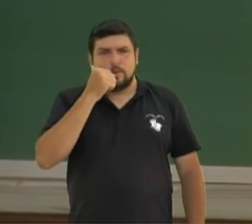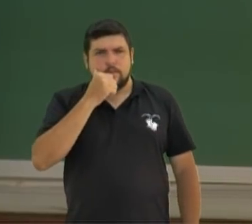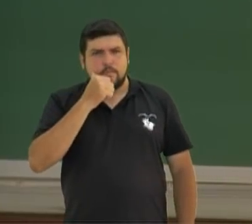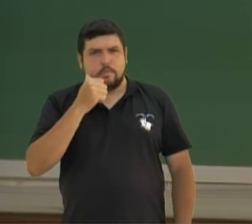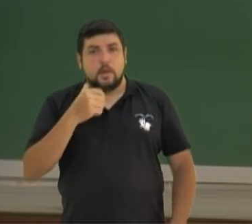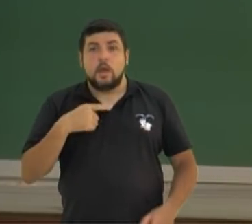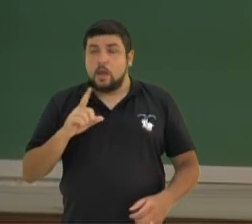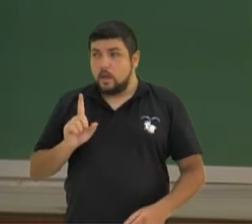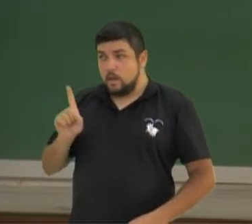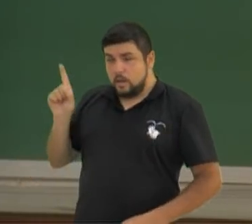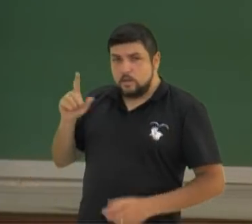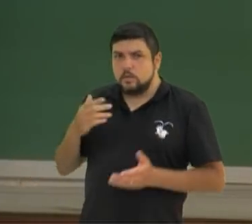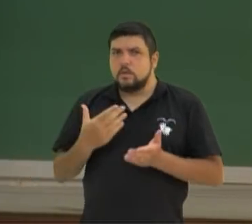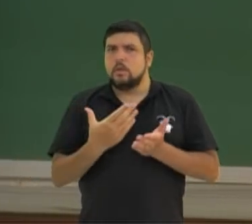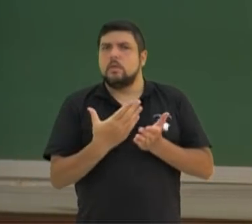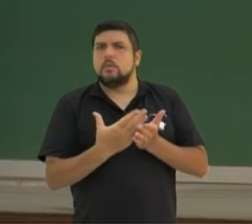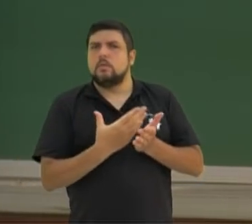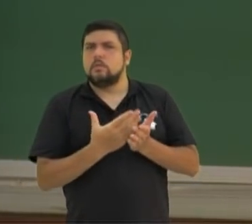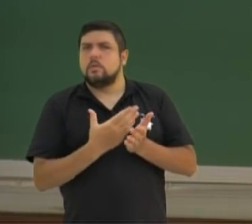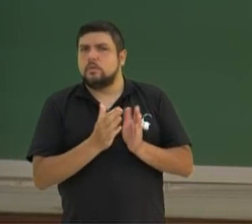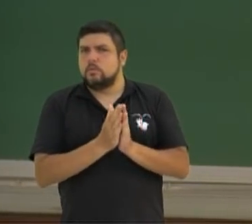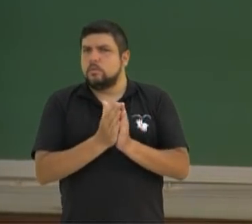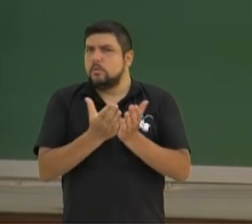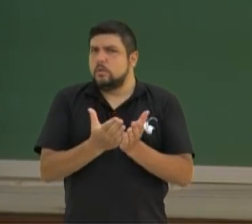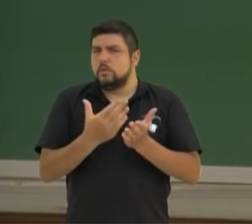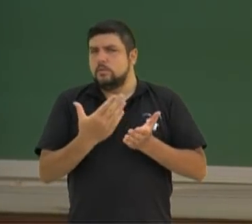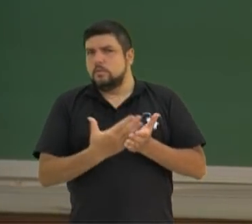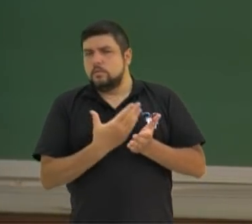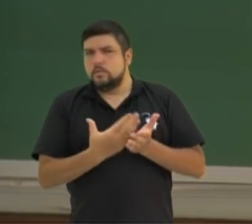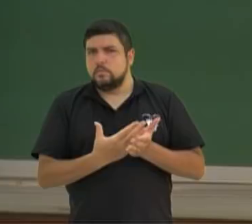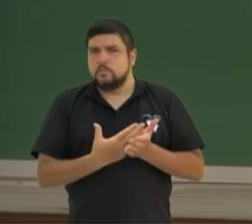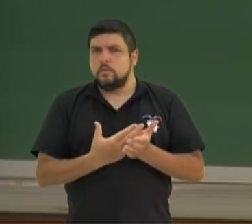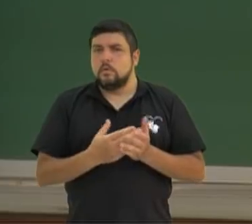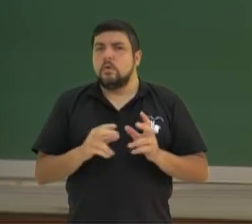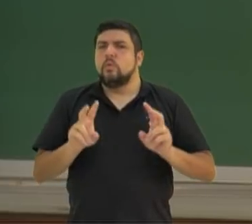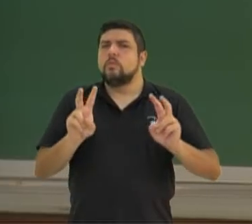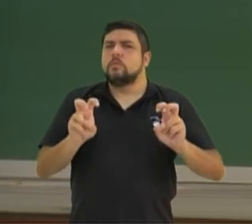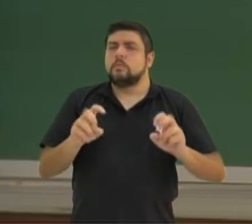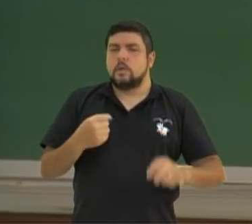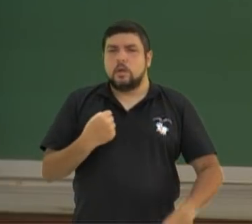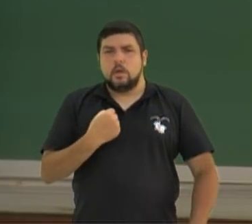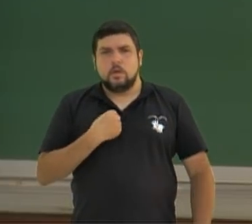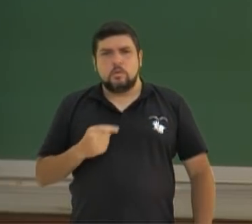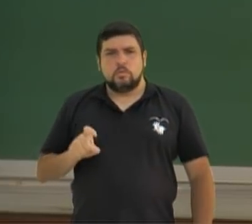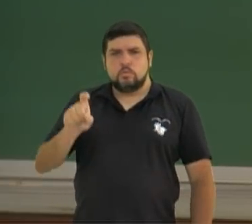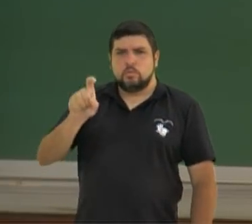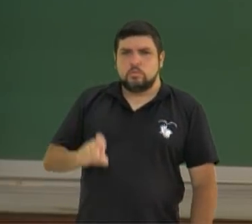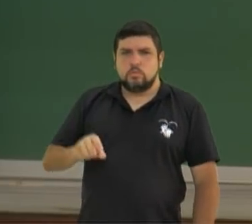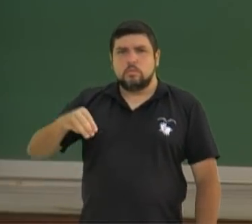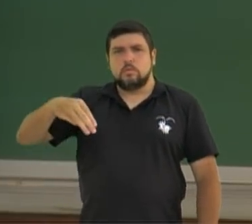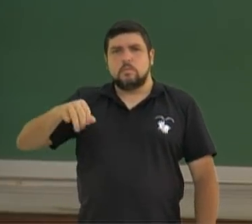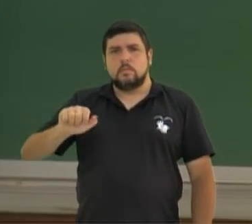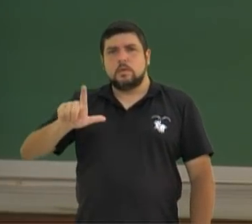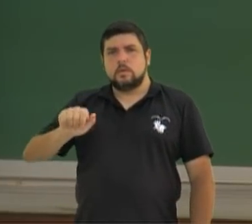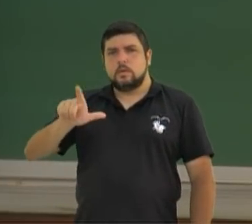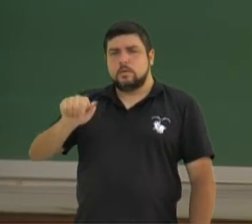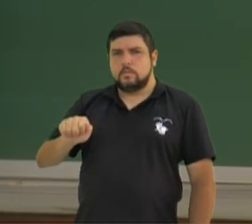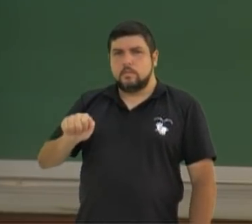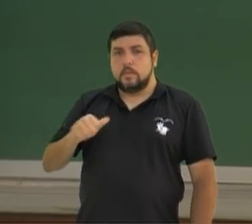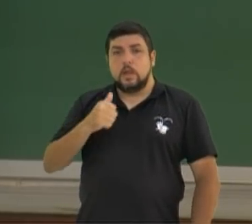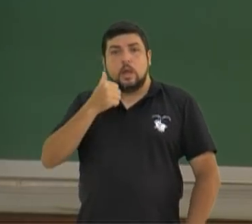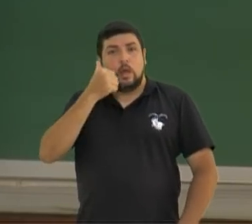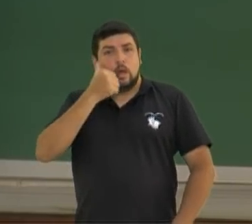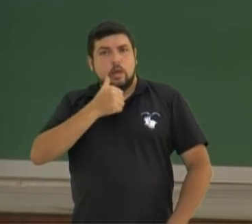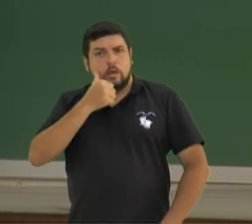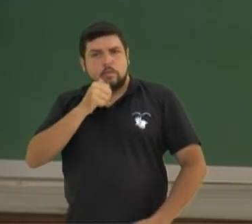de um livro e o livro se chama Eu Sou Malala. A história da garota que defendeu o direito à